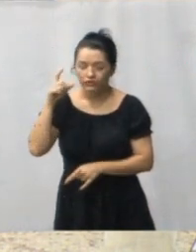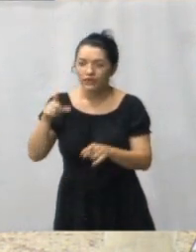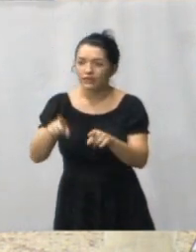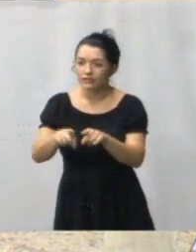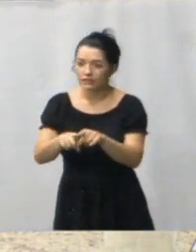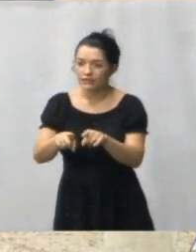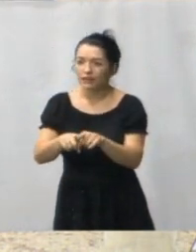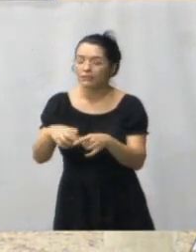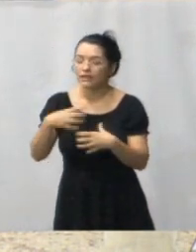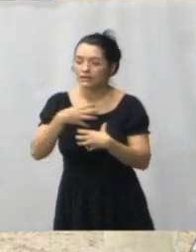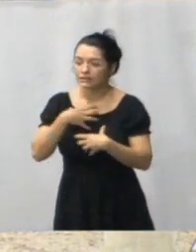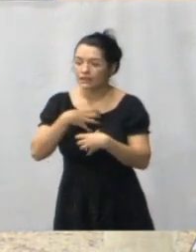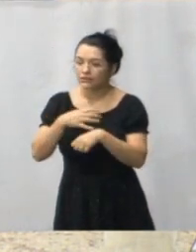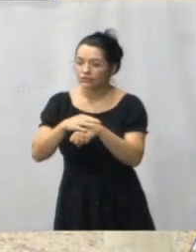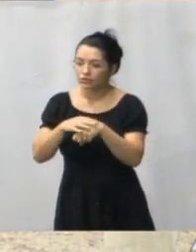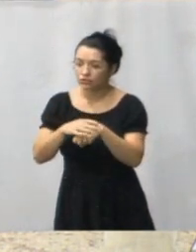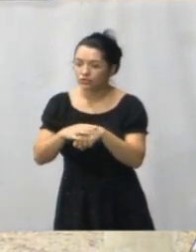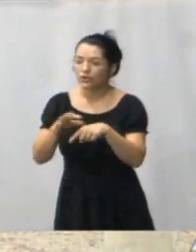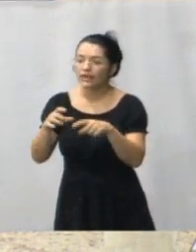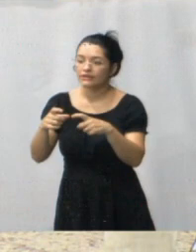vereador Anderson Góes.